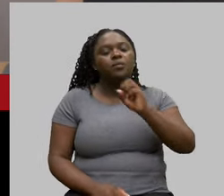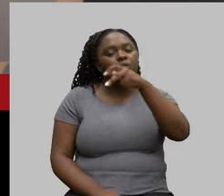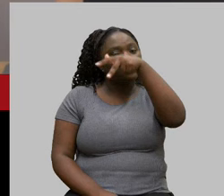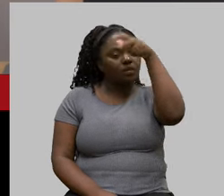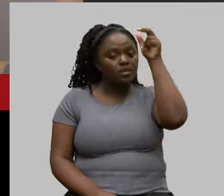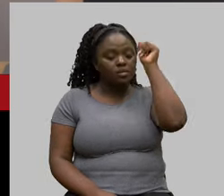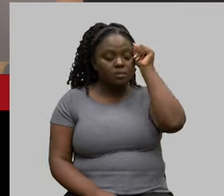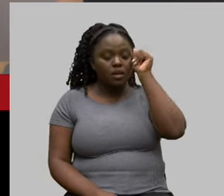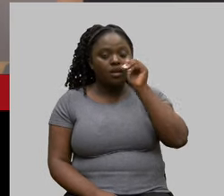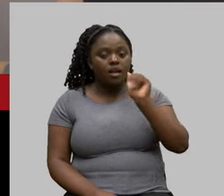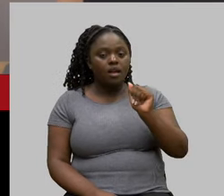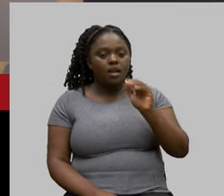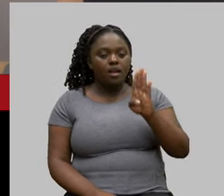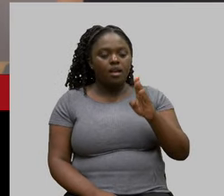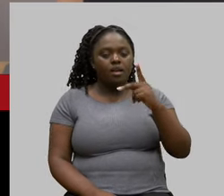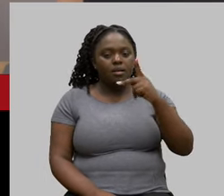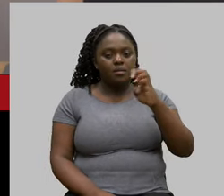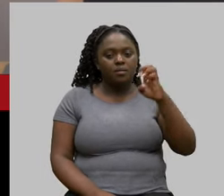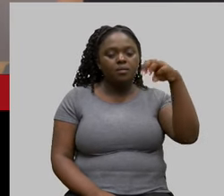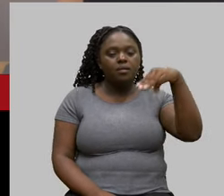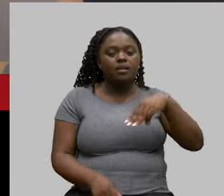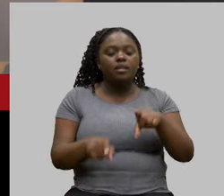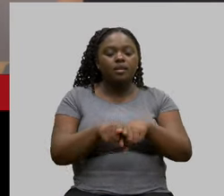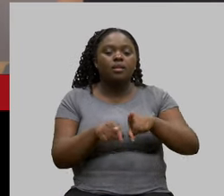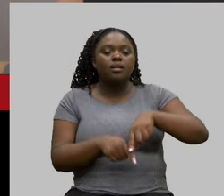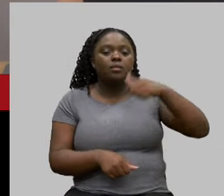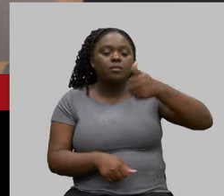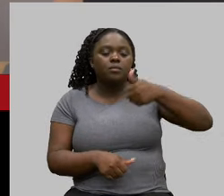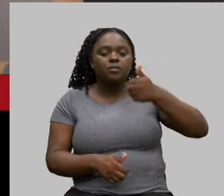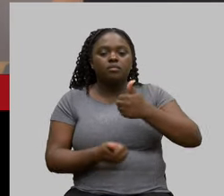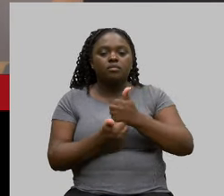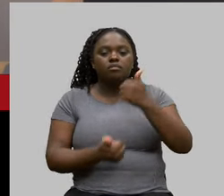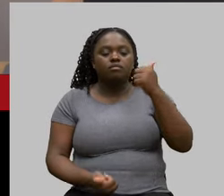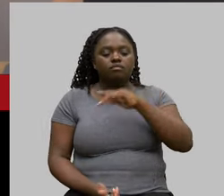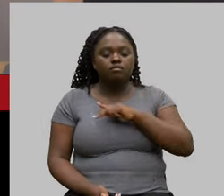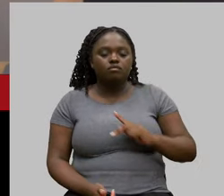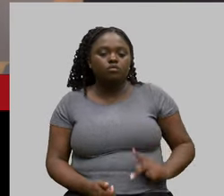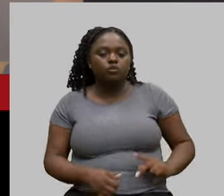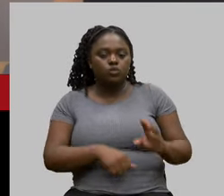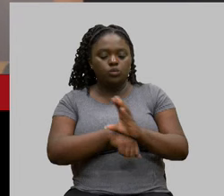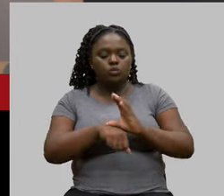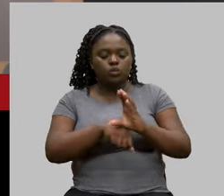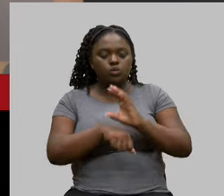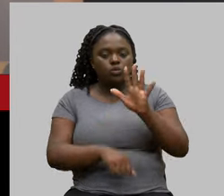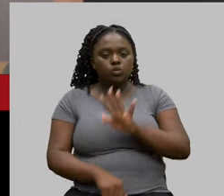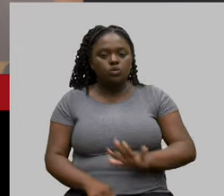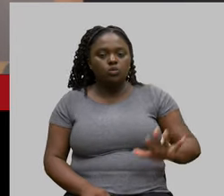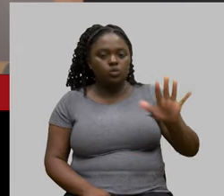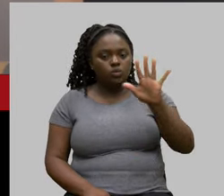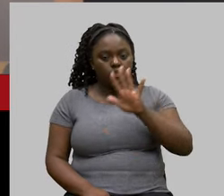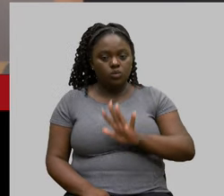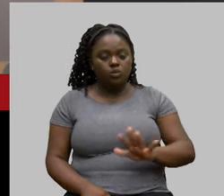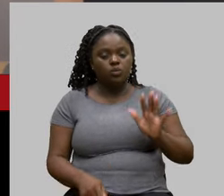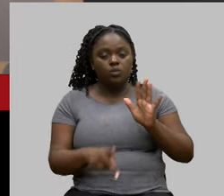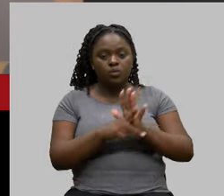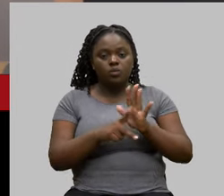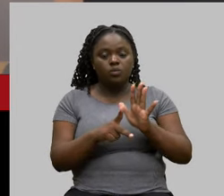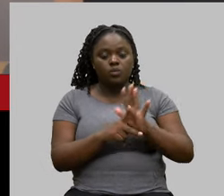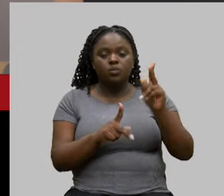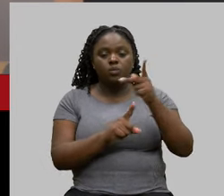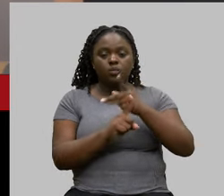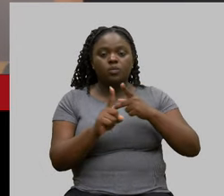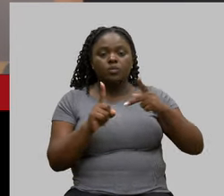primeiro vice-presidente do Conselho Nacional dos dirigentes de regimes próprios de Previdência Social